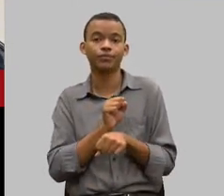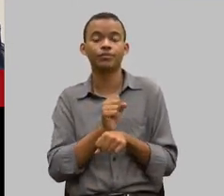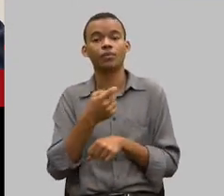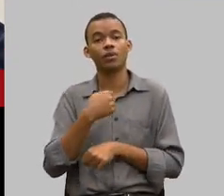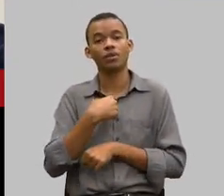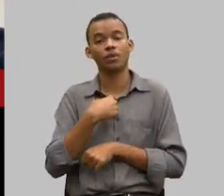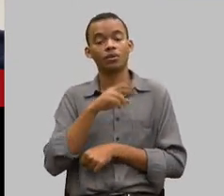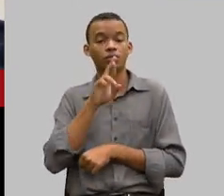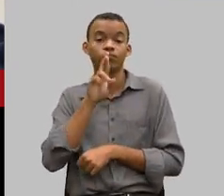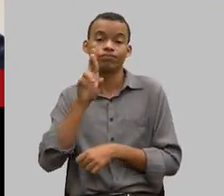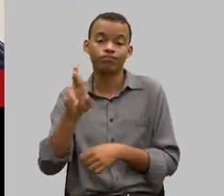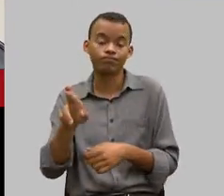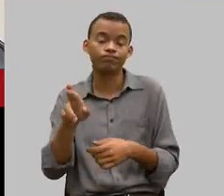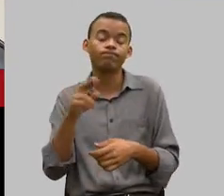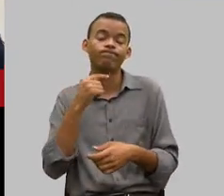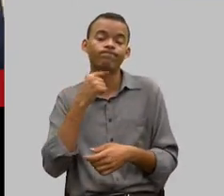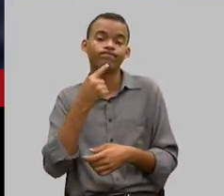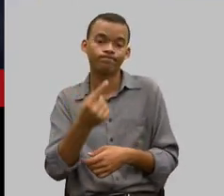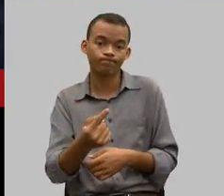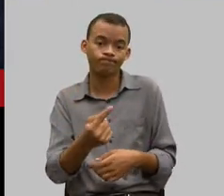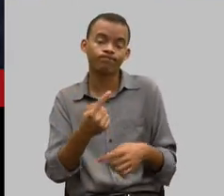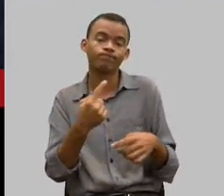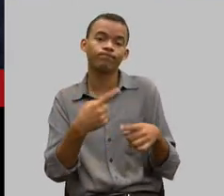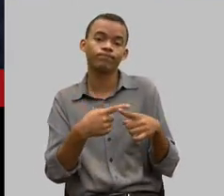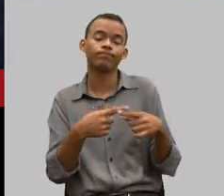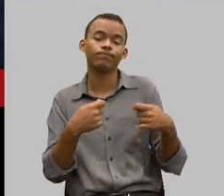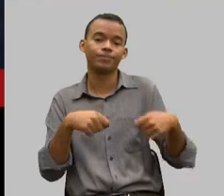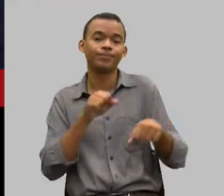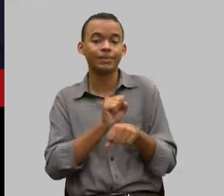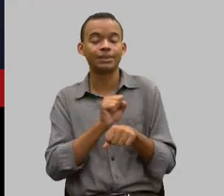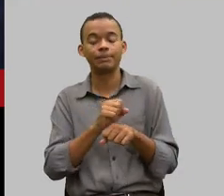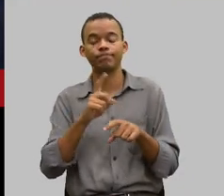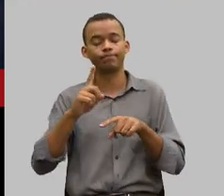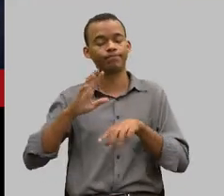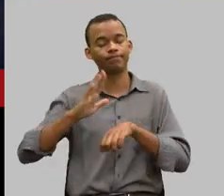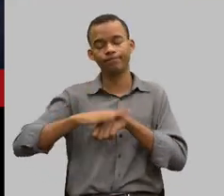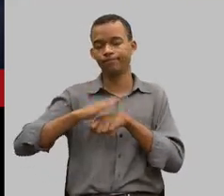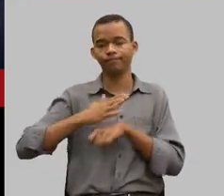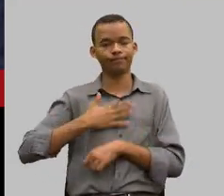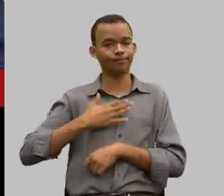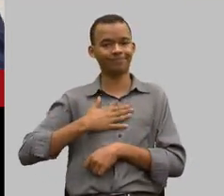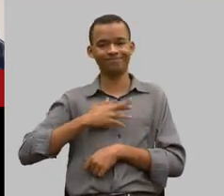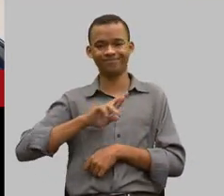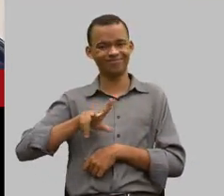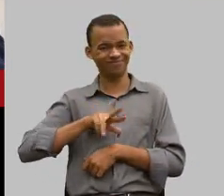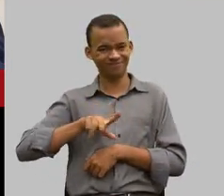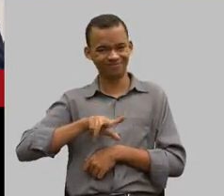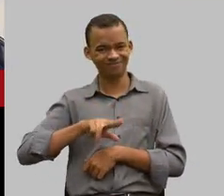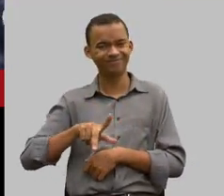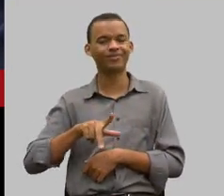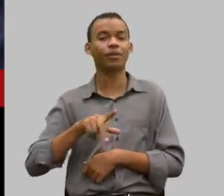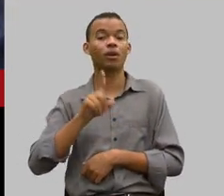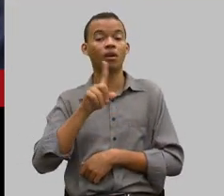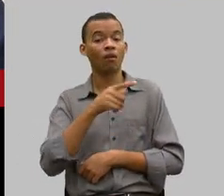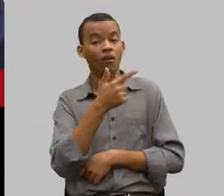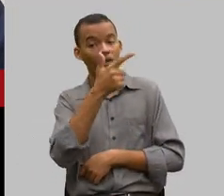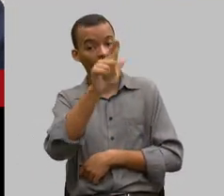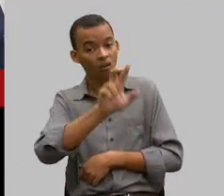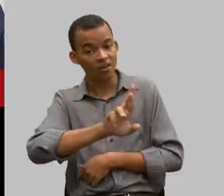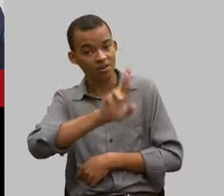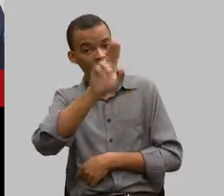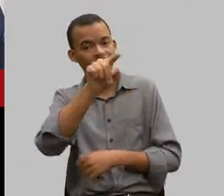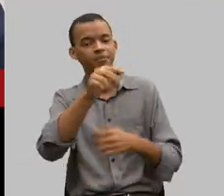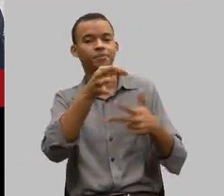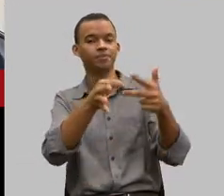está ao meu alcance né Eu não eu não posso entrar naquilo que é de competência do Judiciário e em